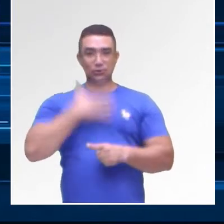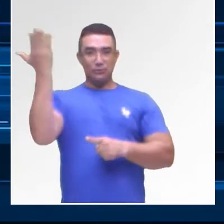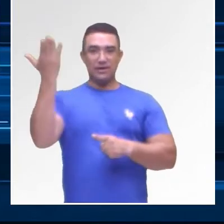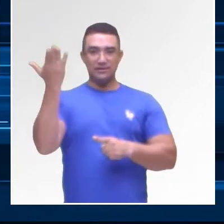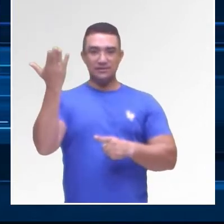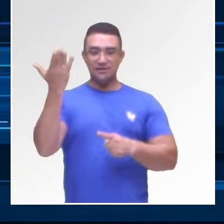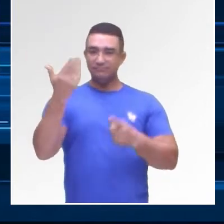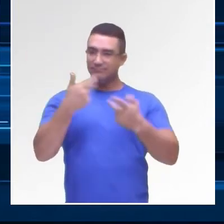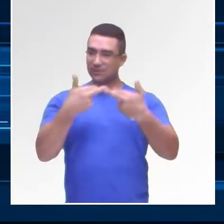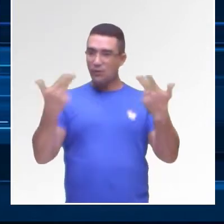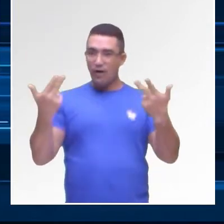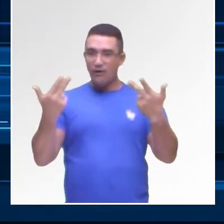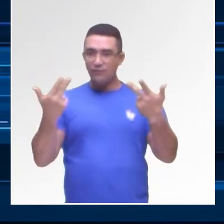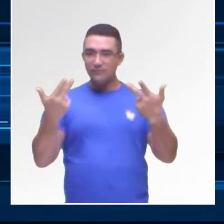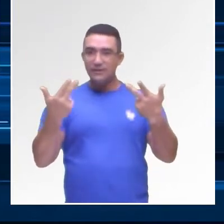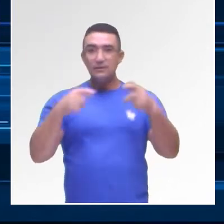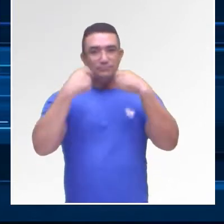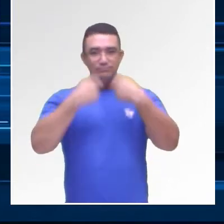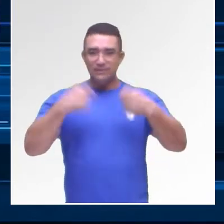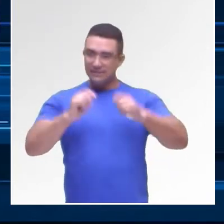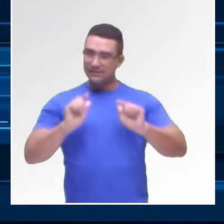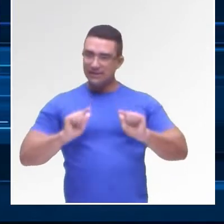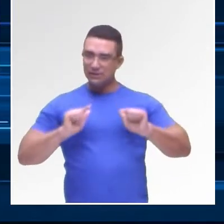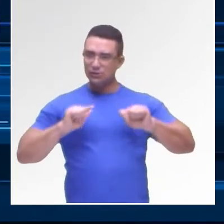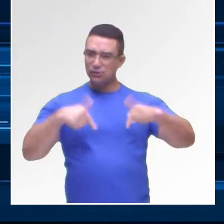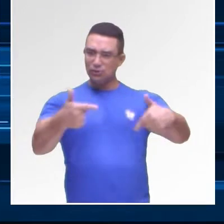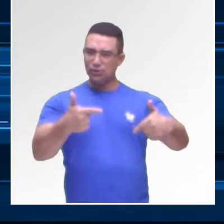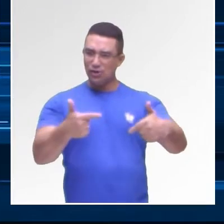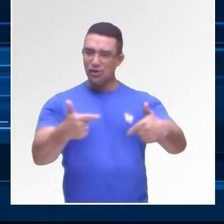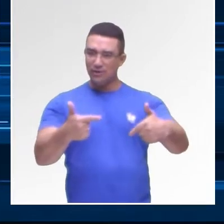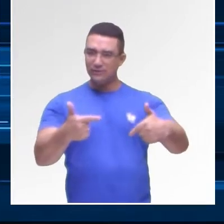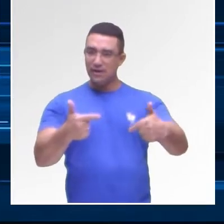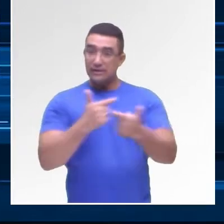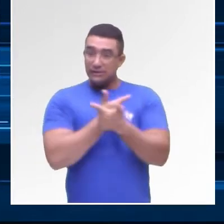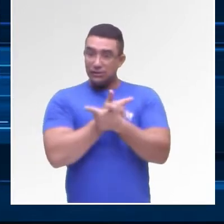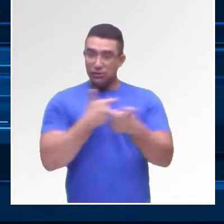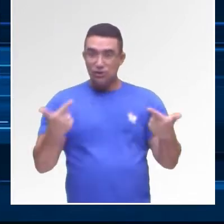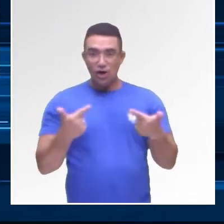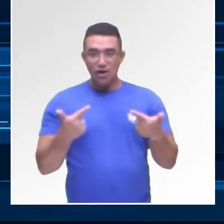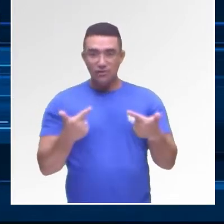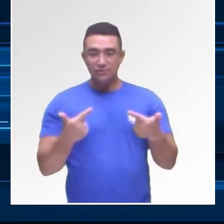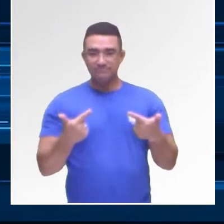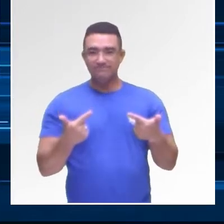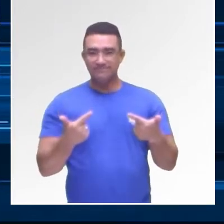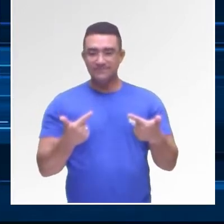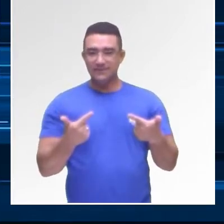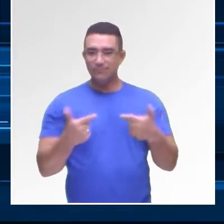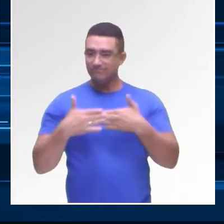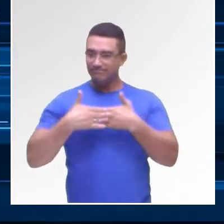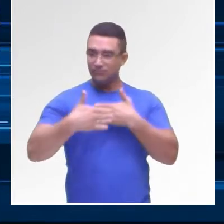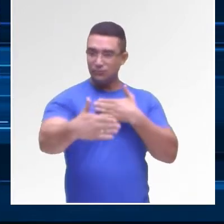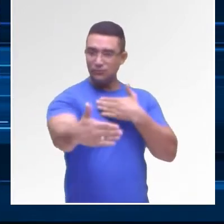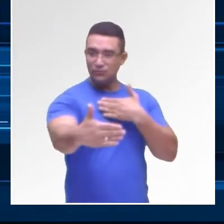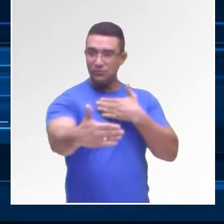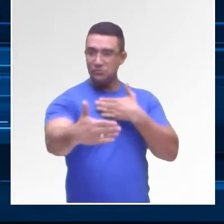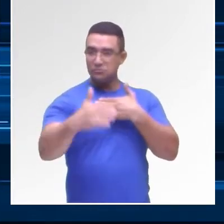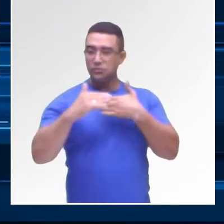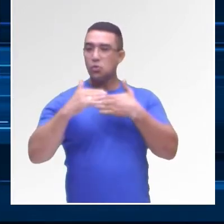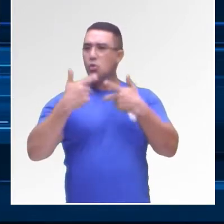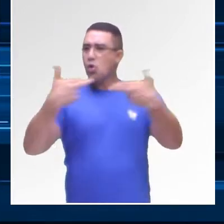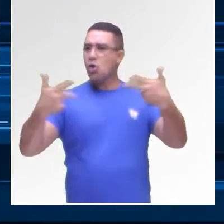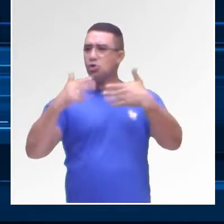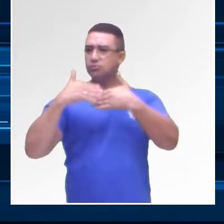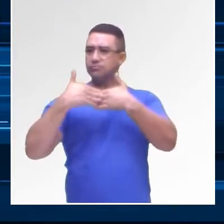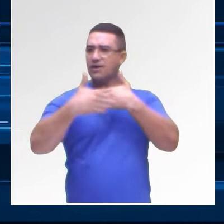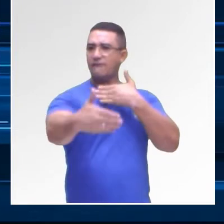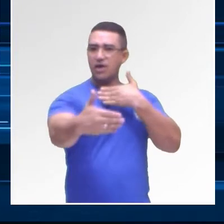lança-se em direção ao que ele desconhece, ao que vem pela frente, ao que está à frente. Então, por